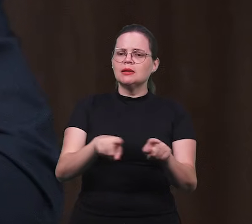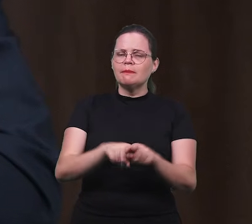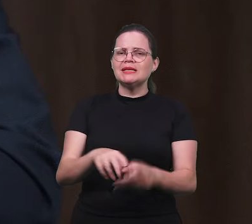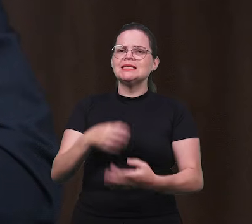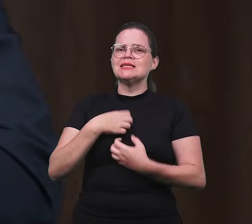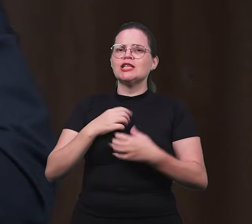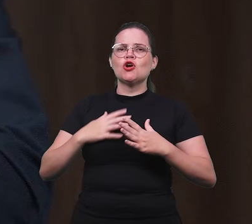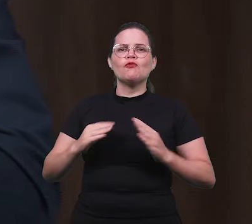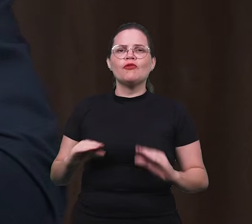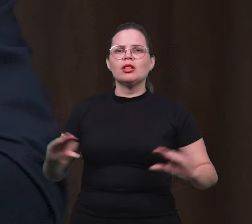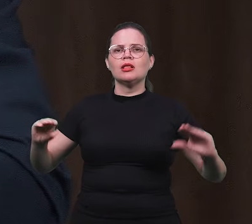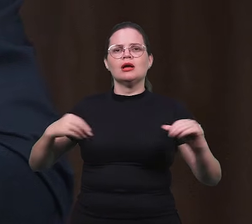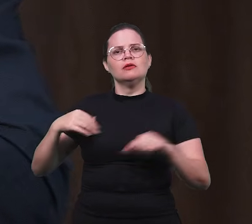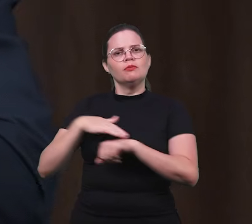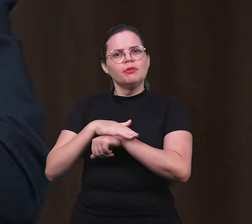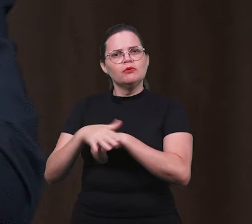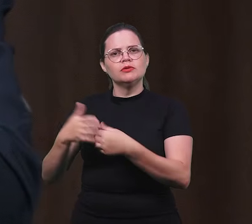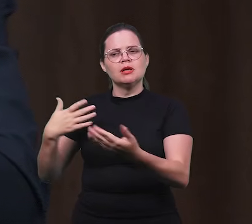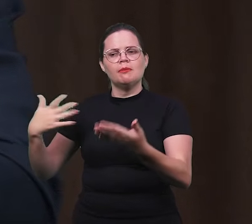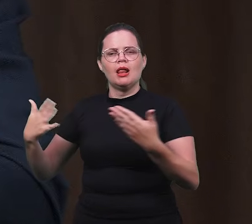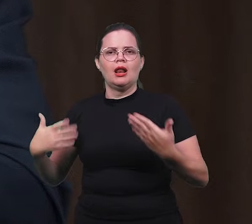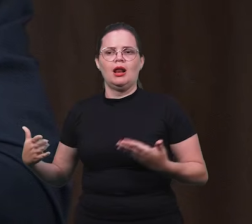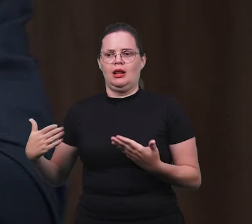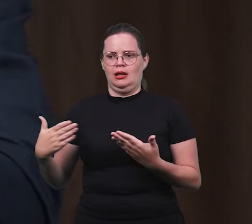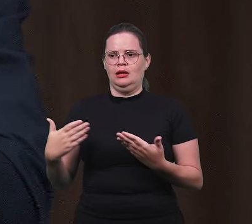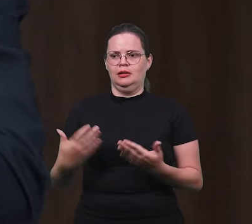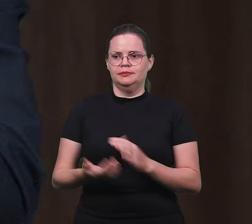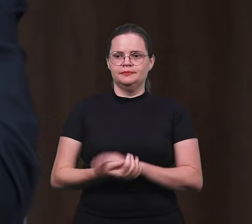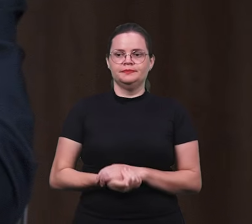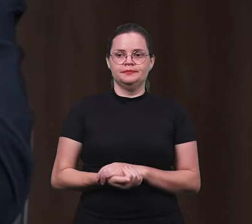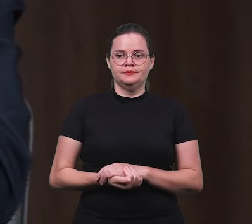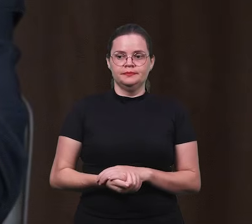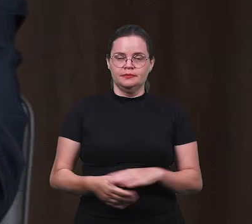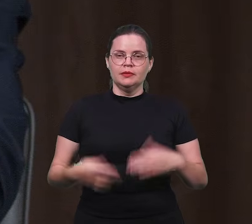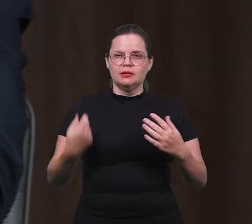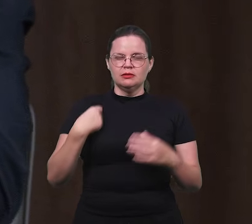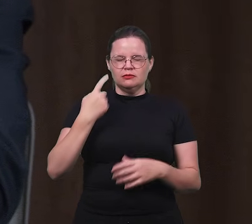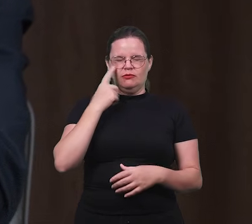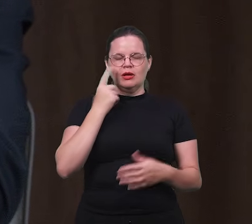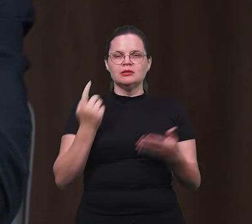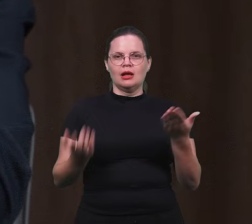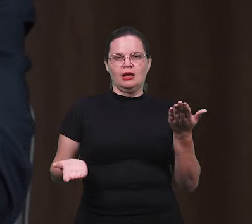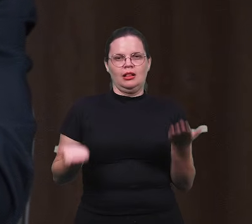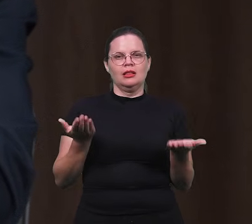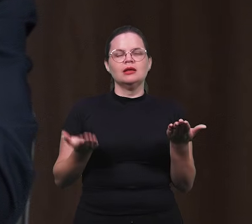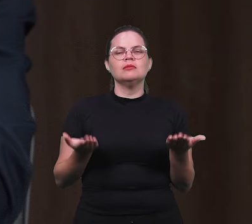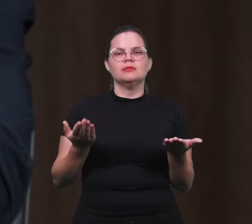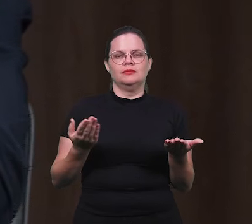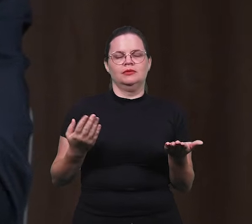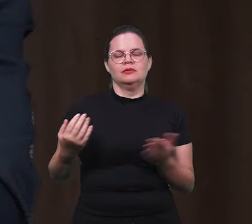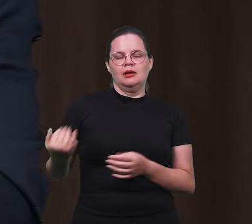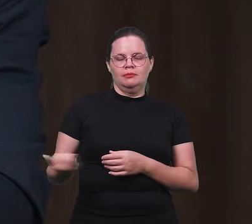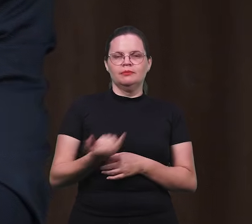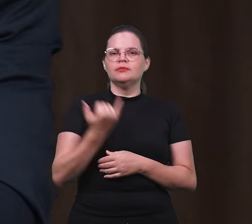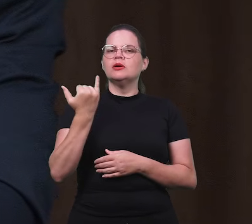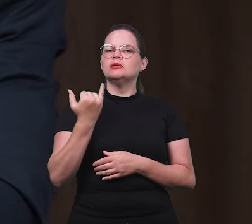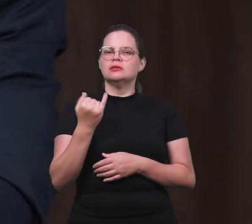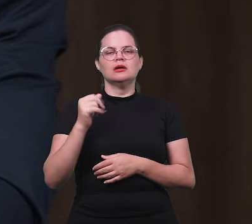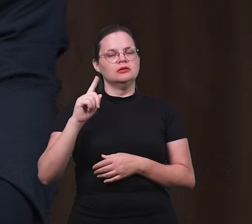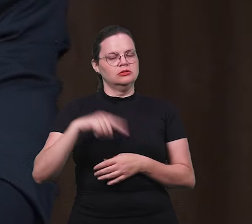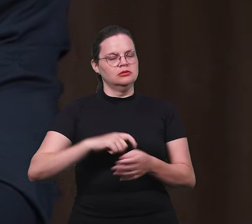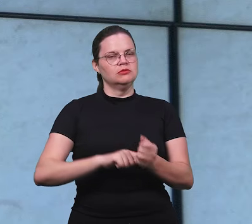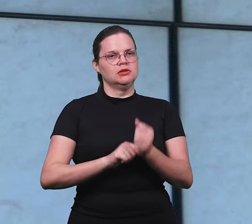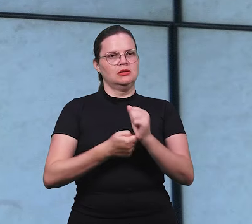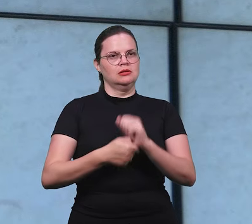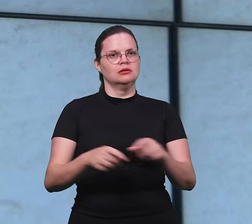casa, Verdade. onde está todo mundo à vontade. Então, achar esse equilíbrio, eu acho que é um dos segredos.